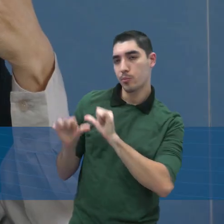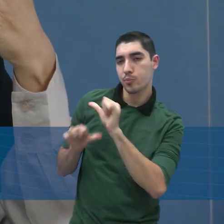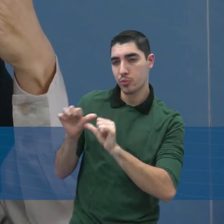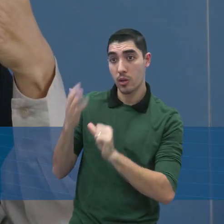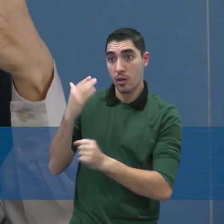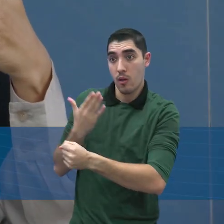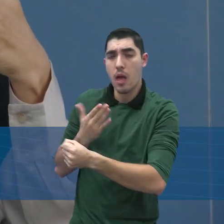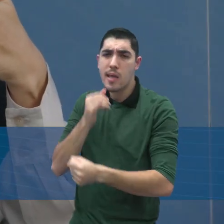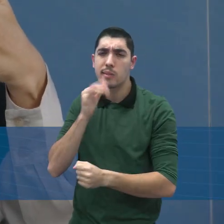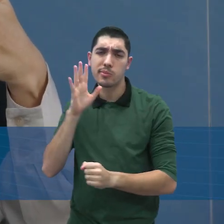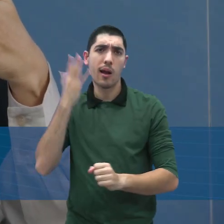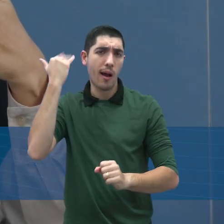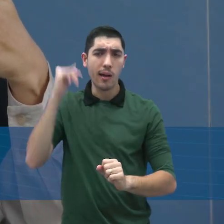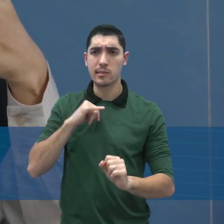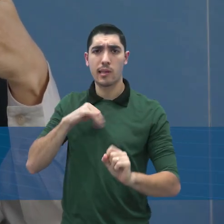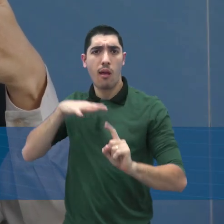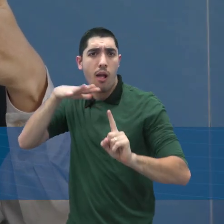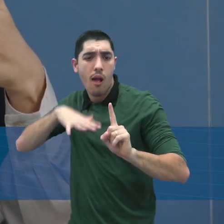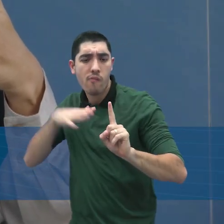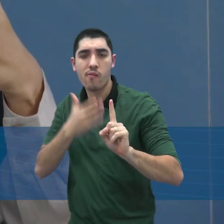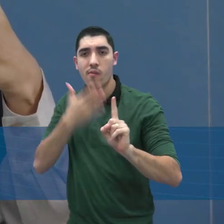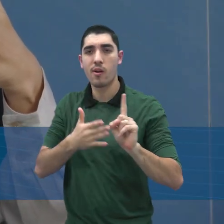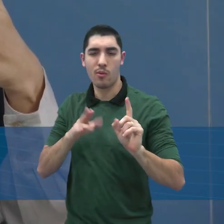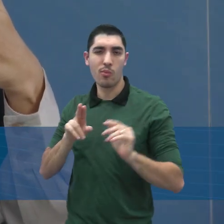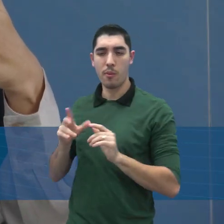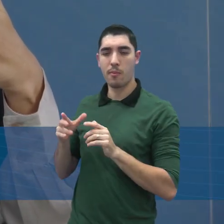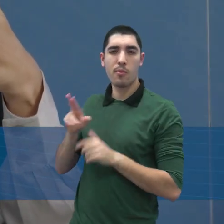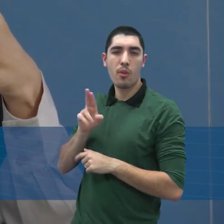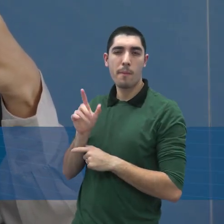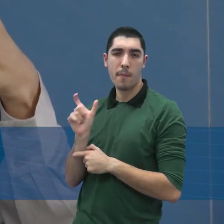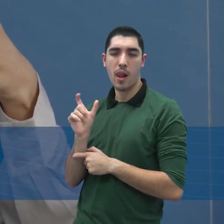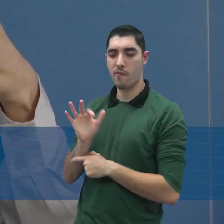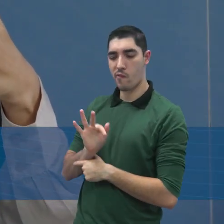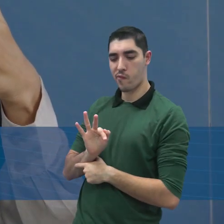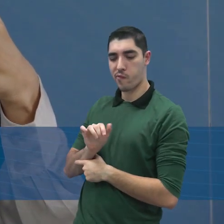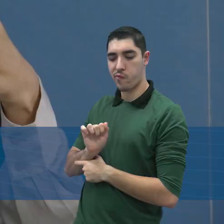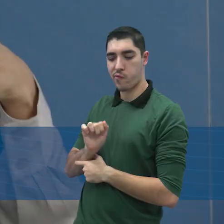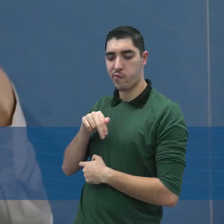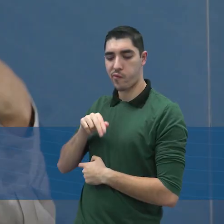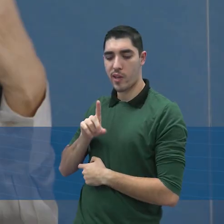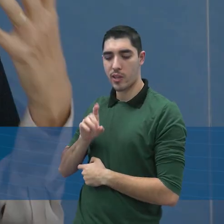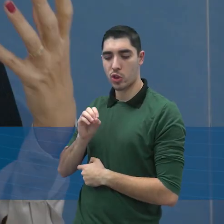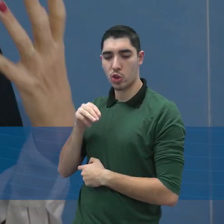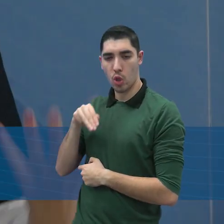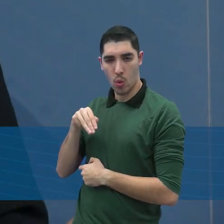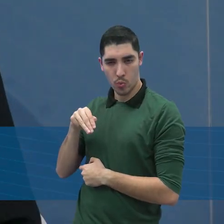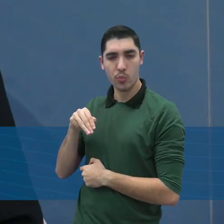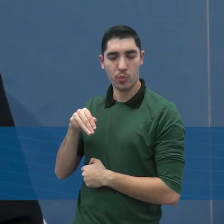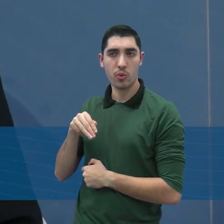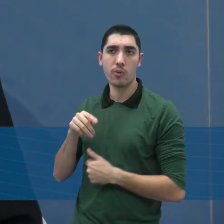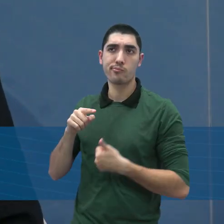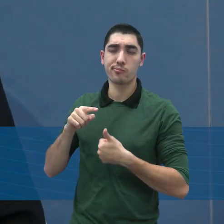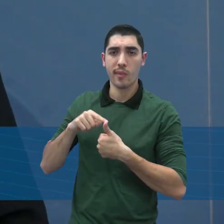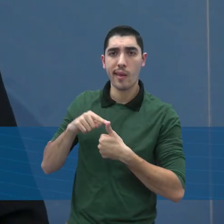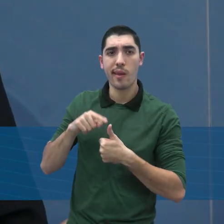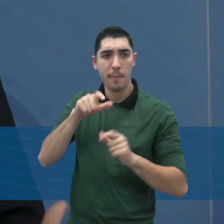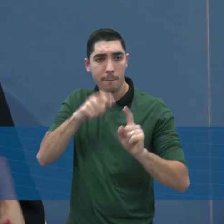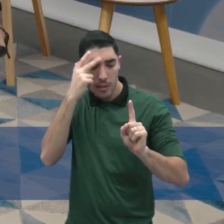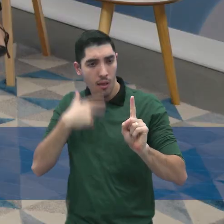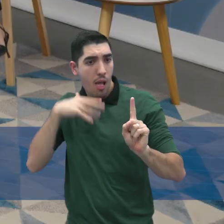das últimas eleições para cá, eu acho que também mudou essa coisa de política, religião, entraram muito na